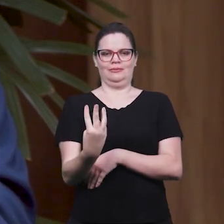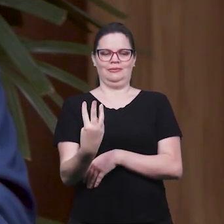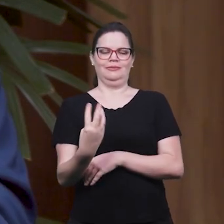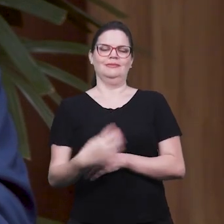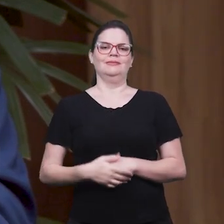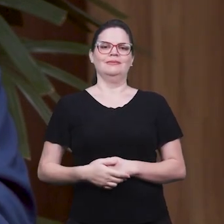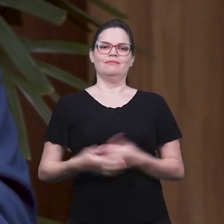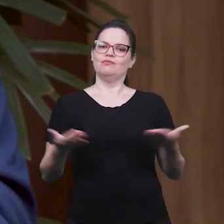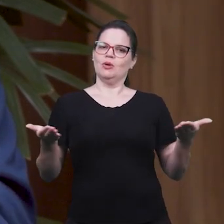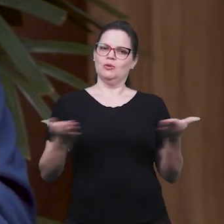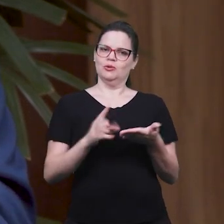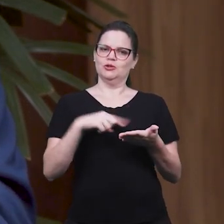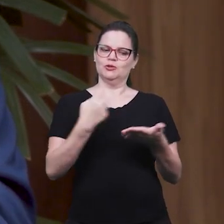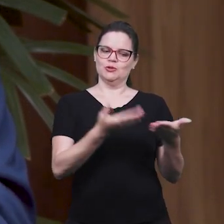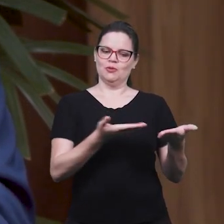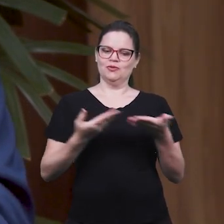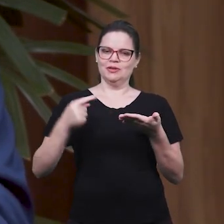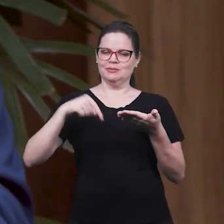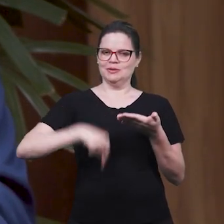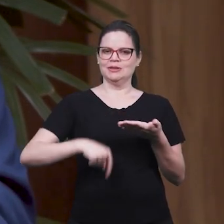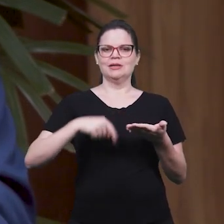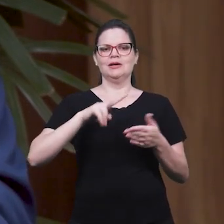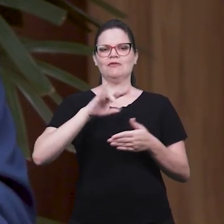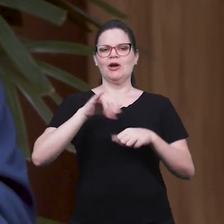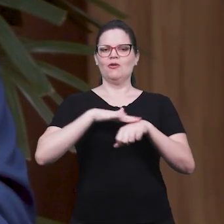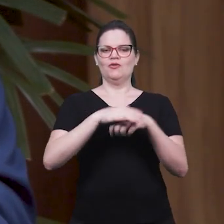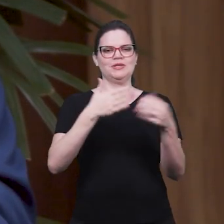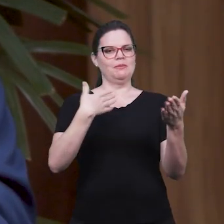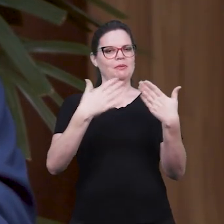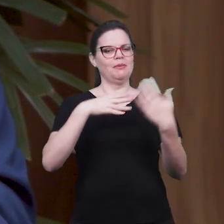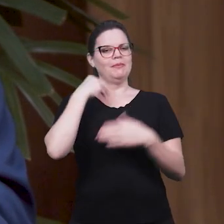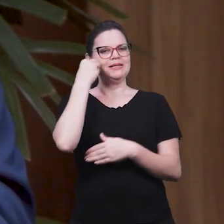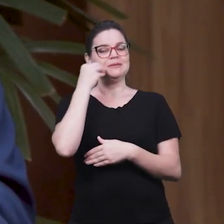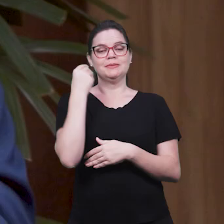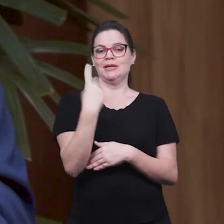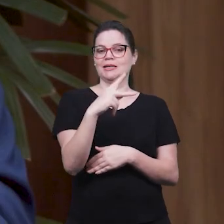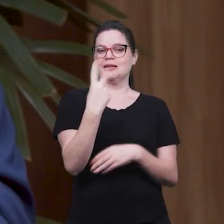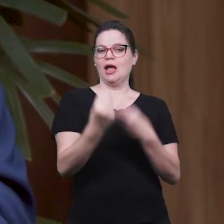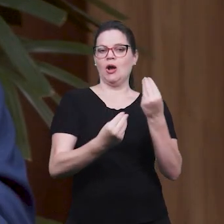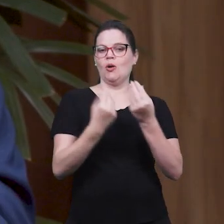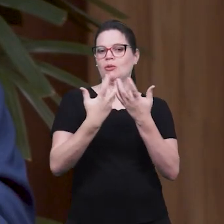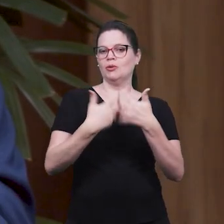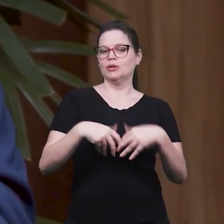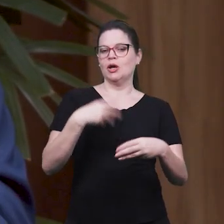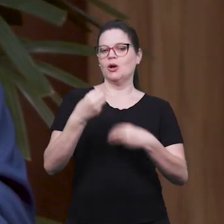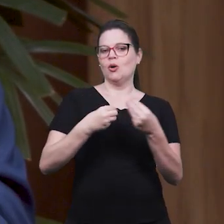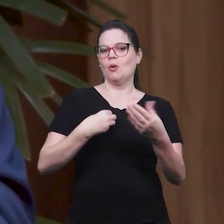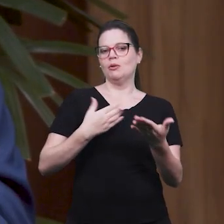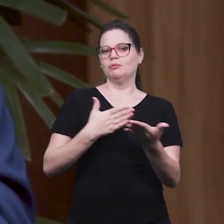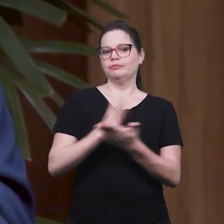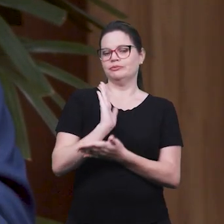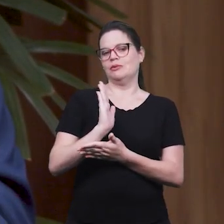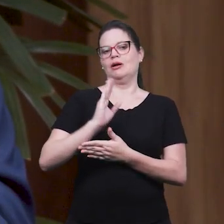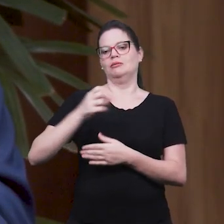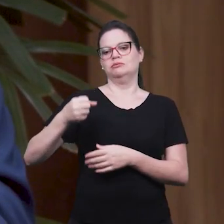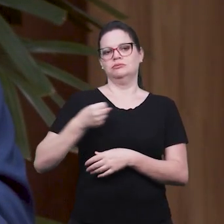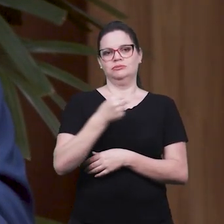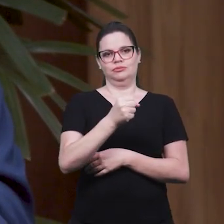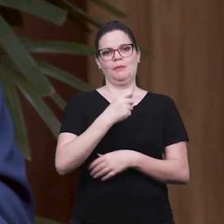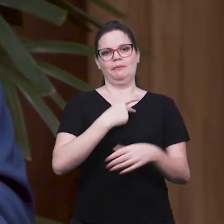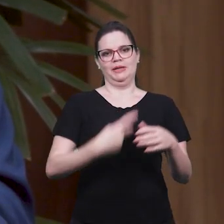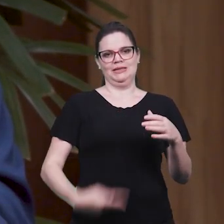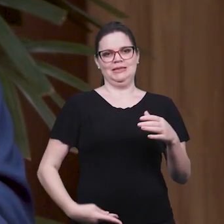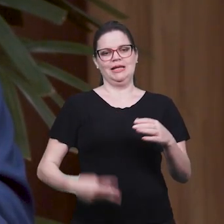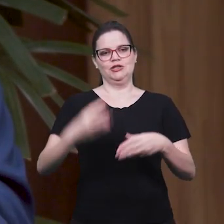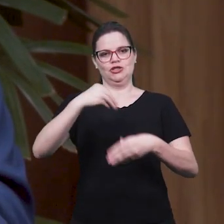e hoje foi convidada aqui no nosso programa e vai falar um pouco sobre a sua experiência à frente do Instituto de Previdência.